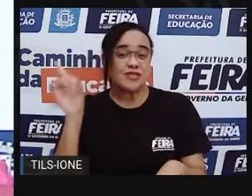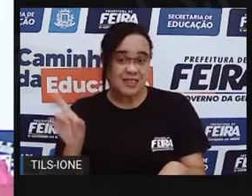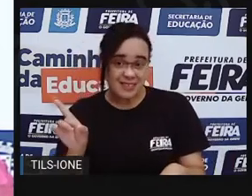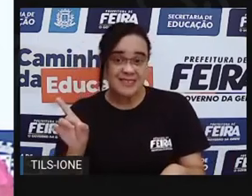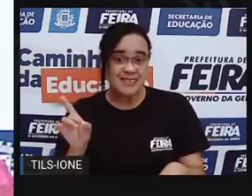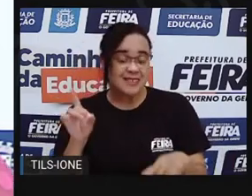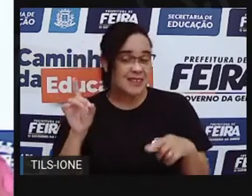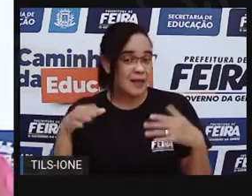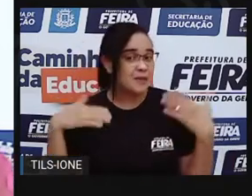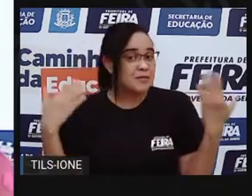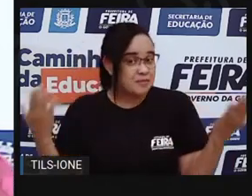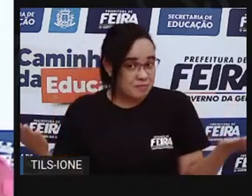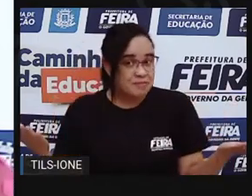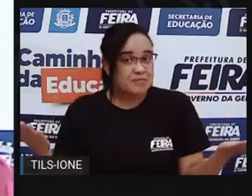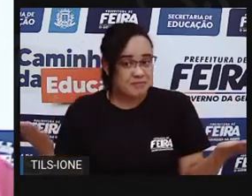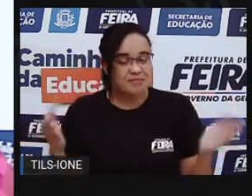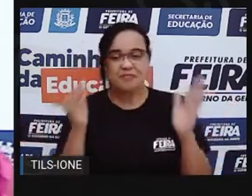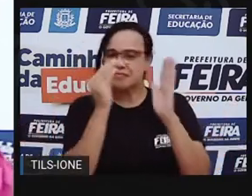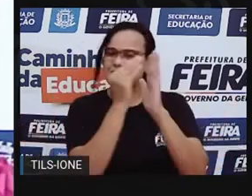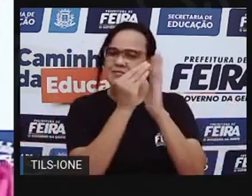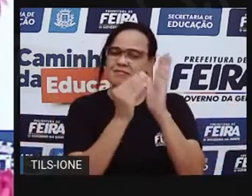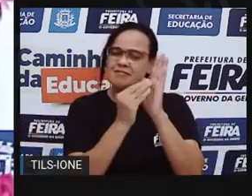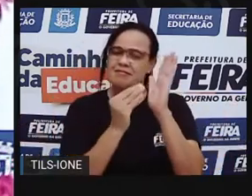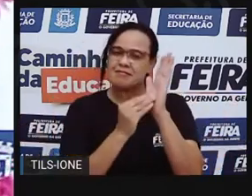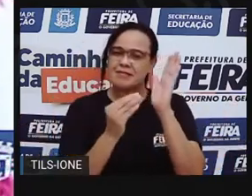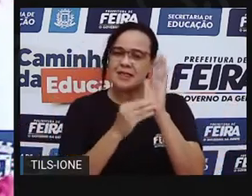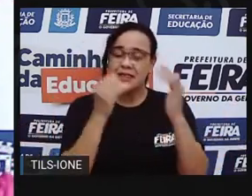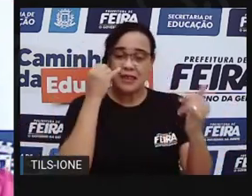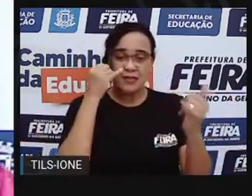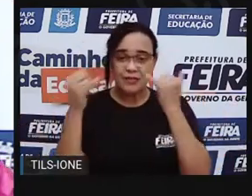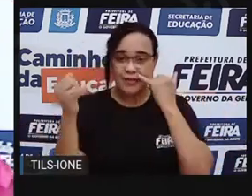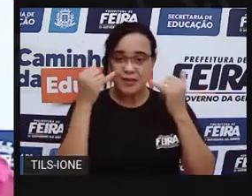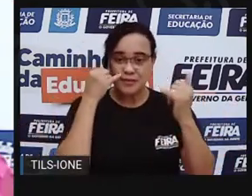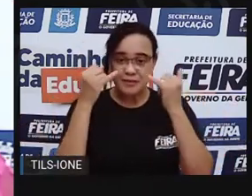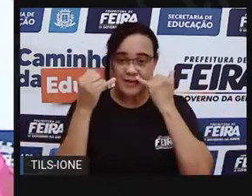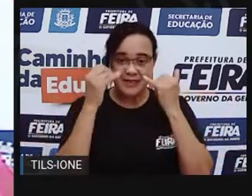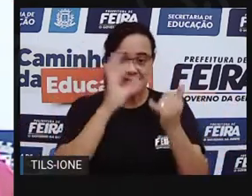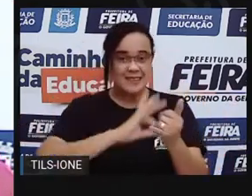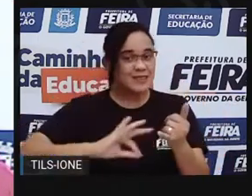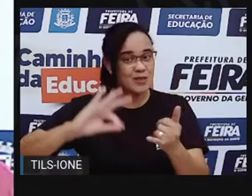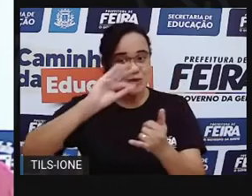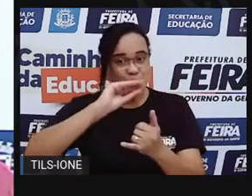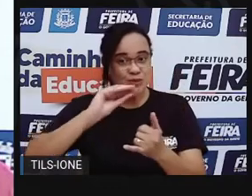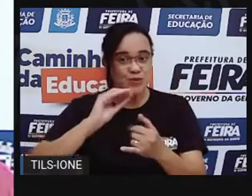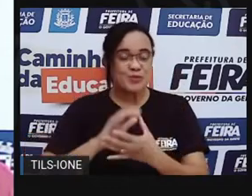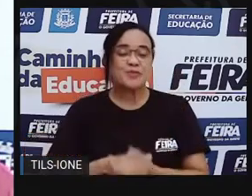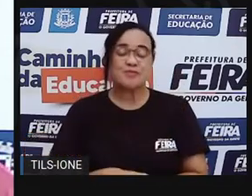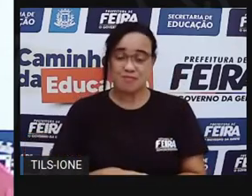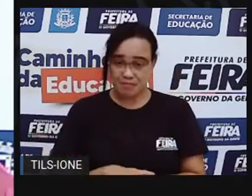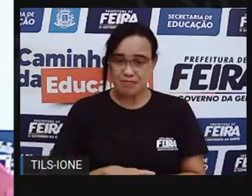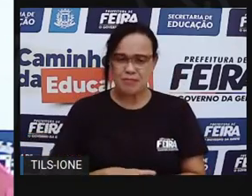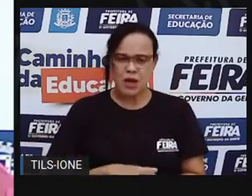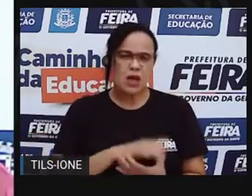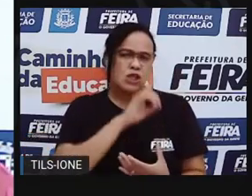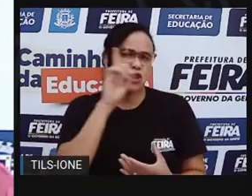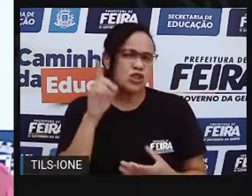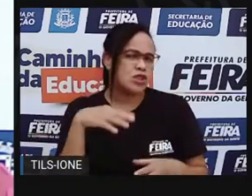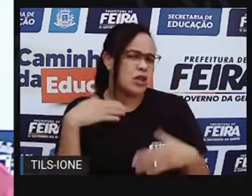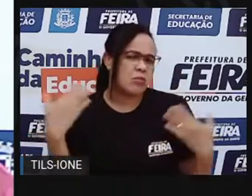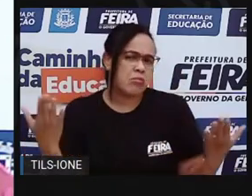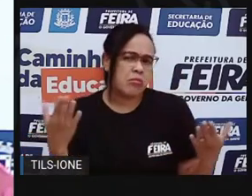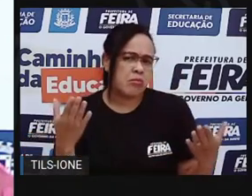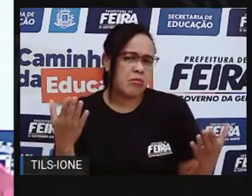A data. Não é verdade? E como é que descobre a data? Alguém me perguntou aqui, eu escutei.